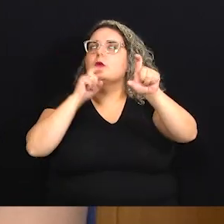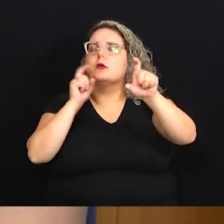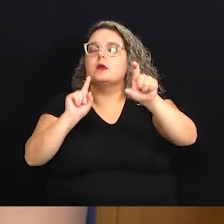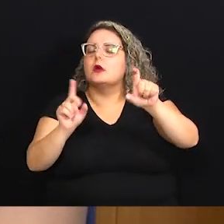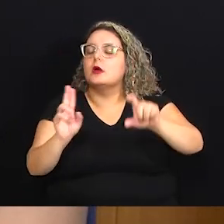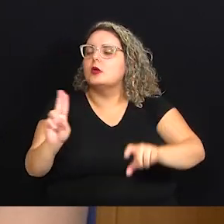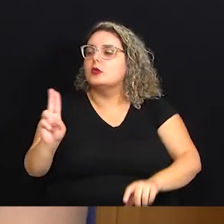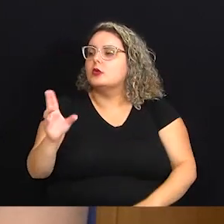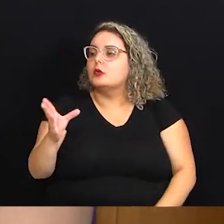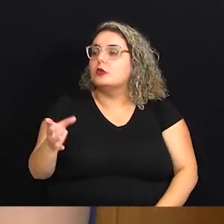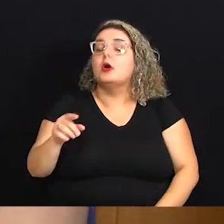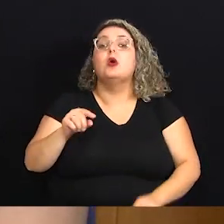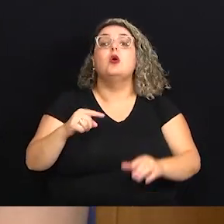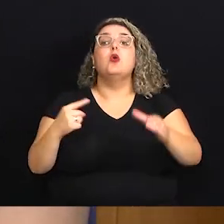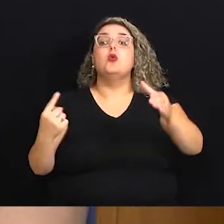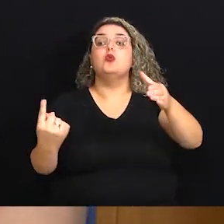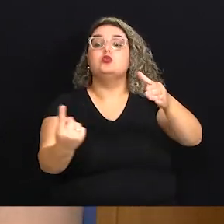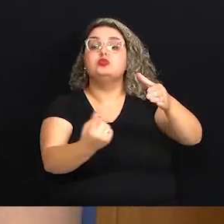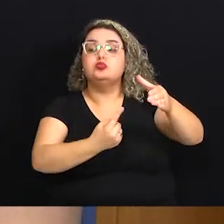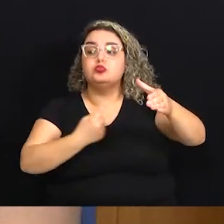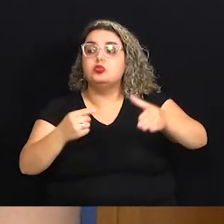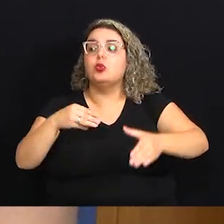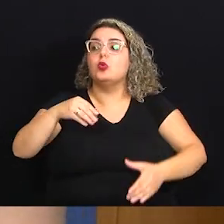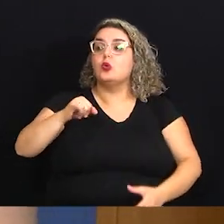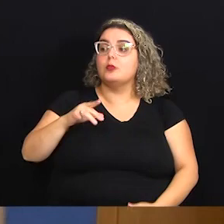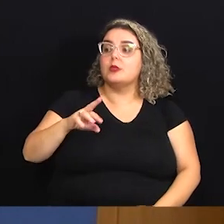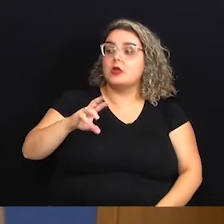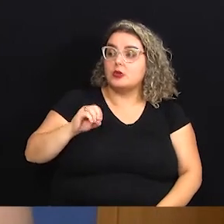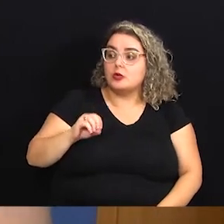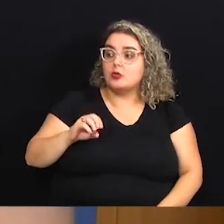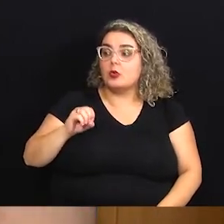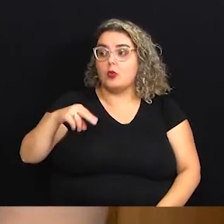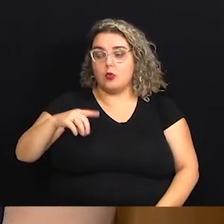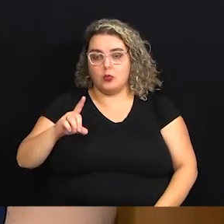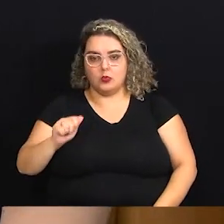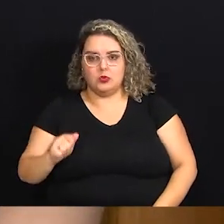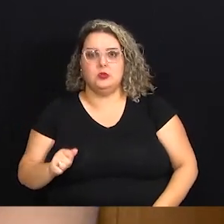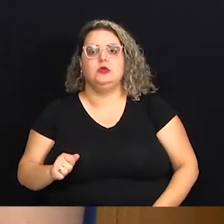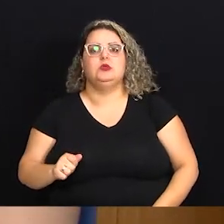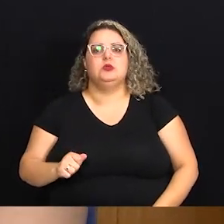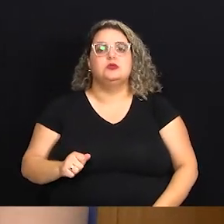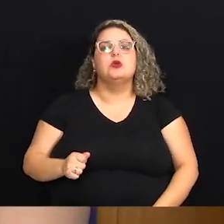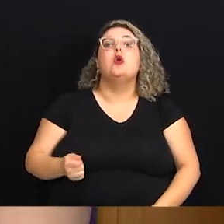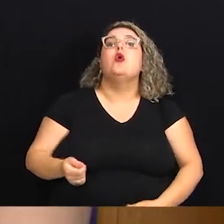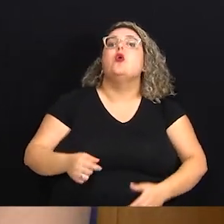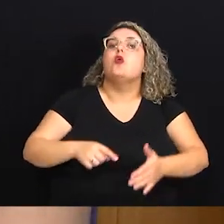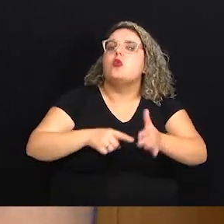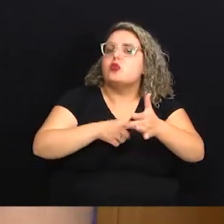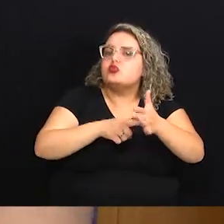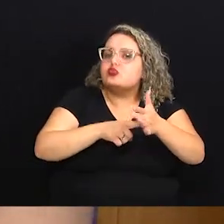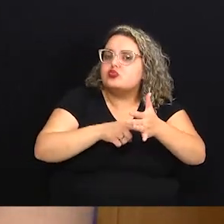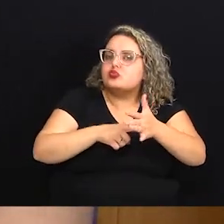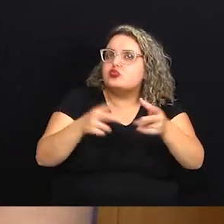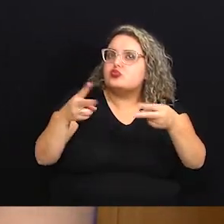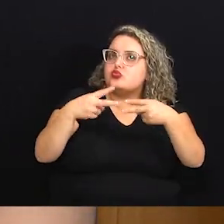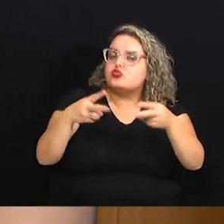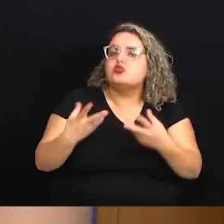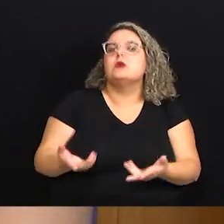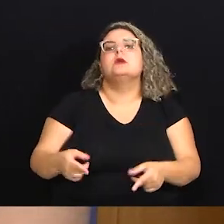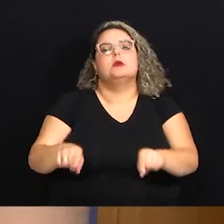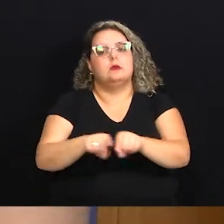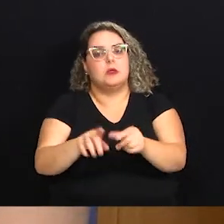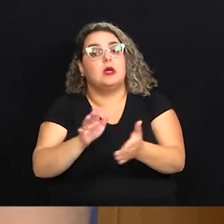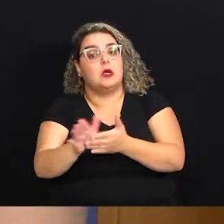não é ar-condicionado, como é que é o nome? O micro-ondas, o ventilador às vezes, que fica com aquela luzinha LED, então ele